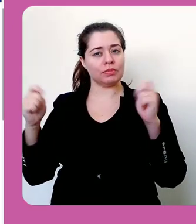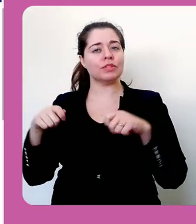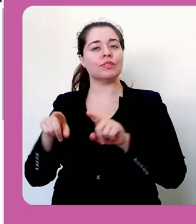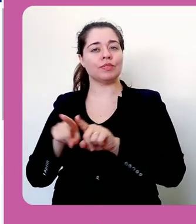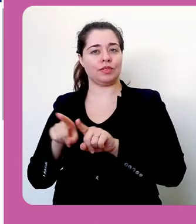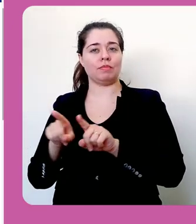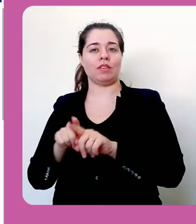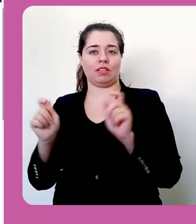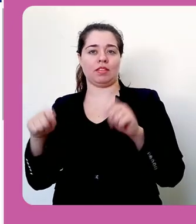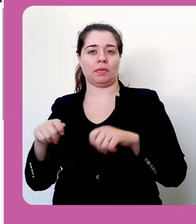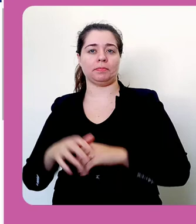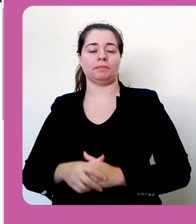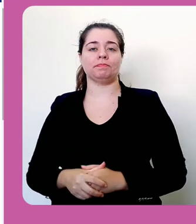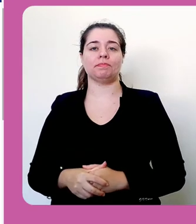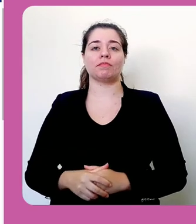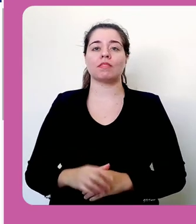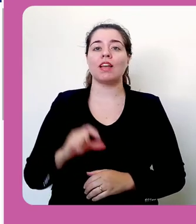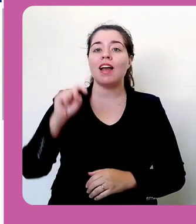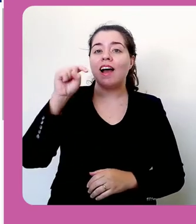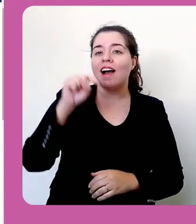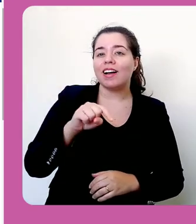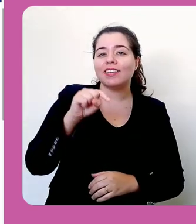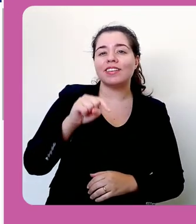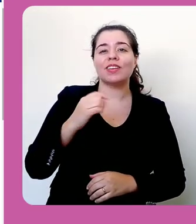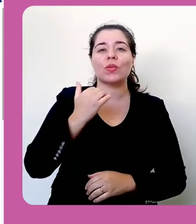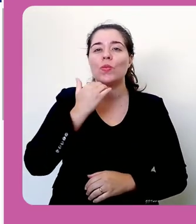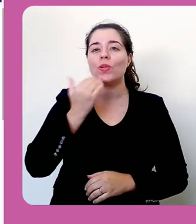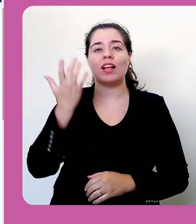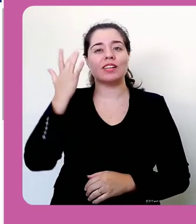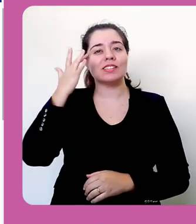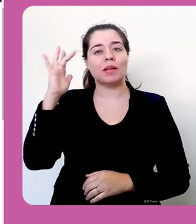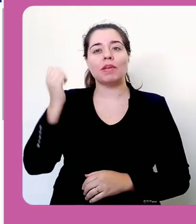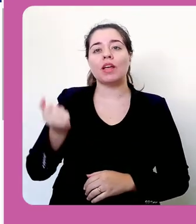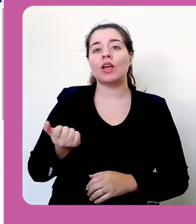não vai verificar, né,